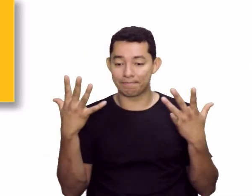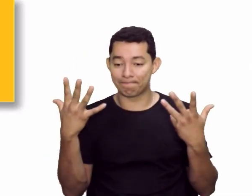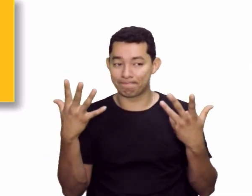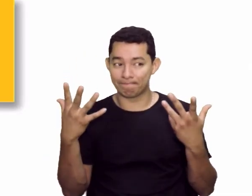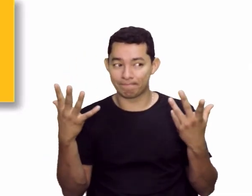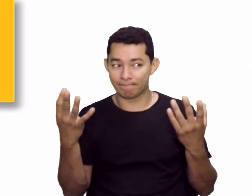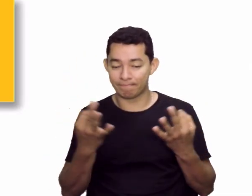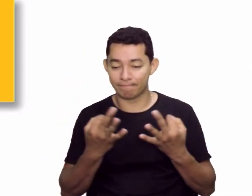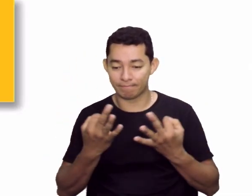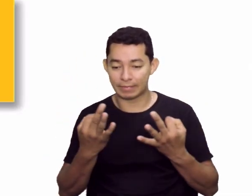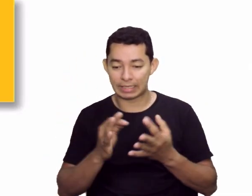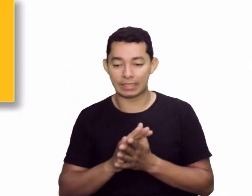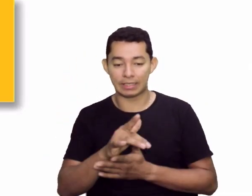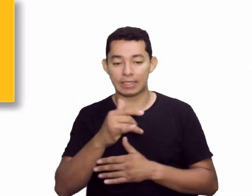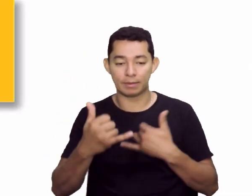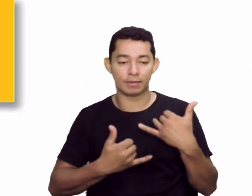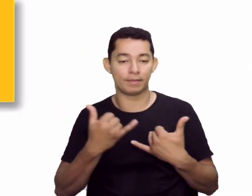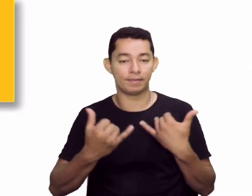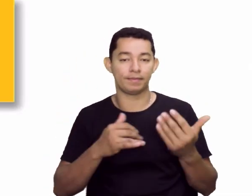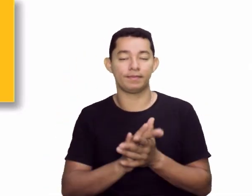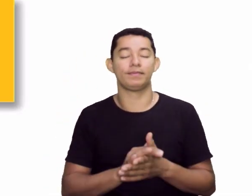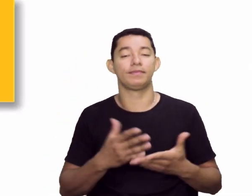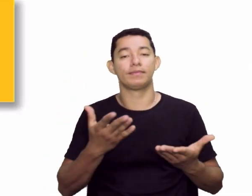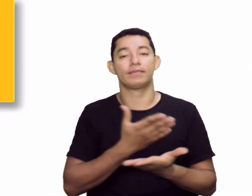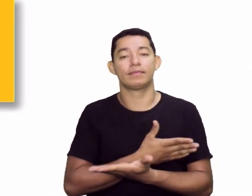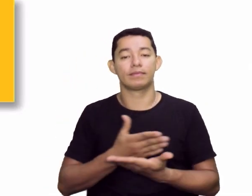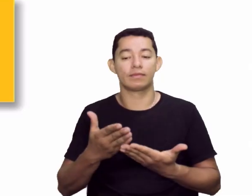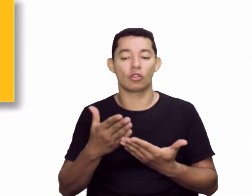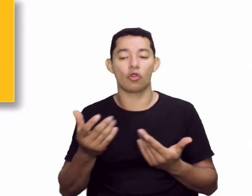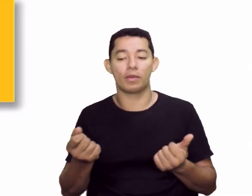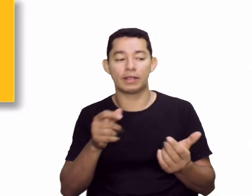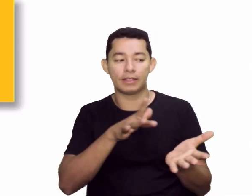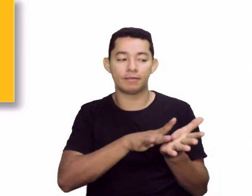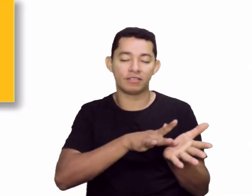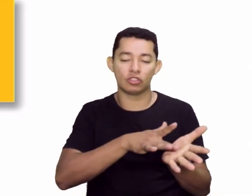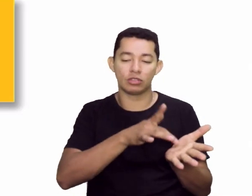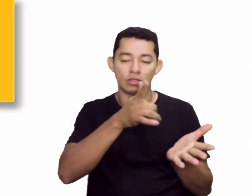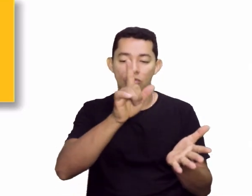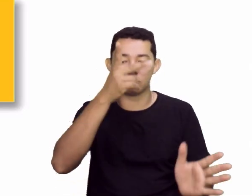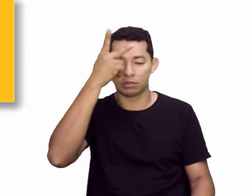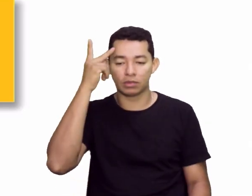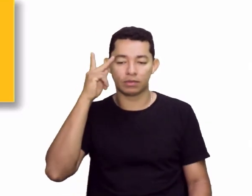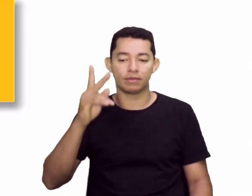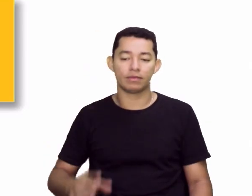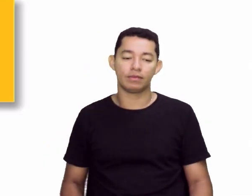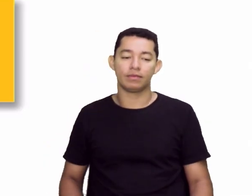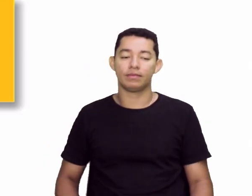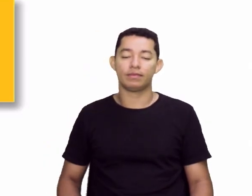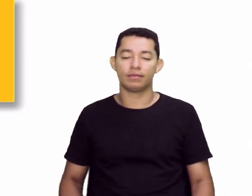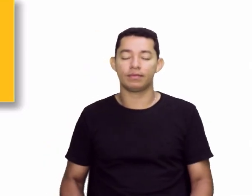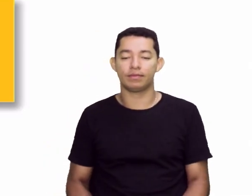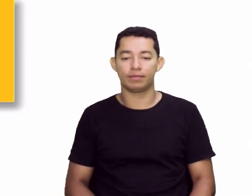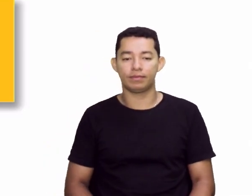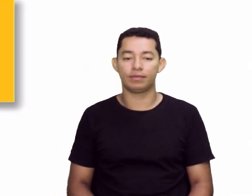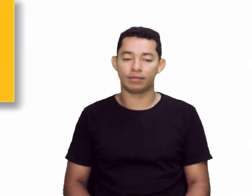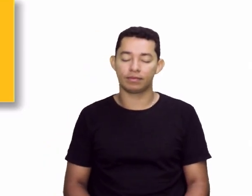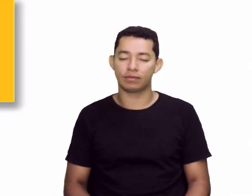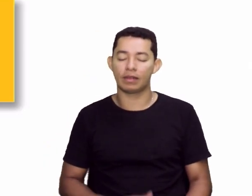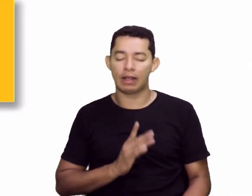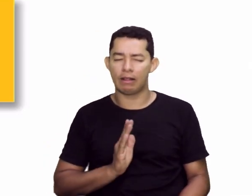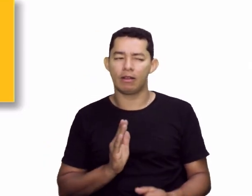é aí que começa essa história de fingir que é outra pessoa. Essa história de entrar